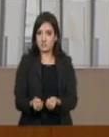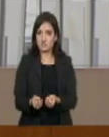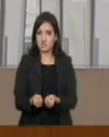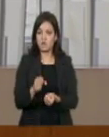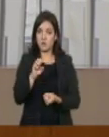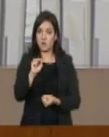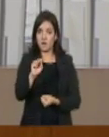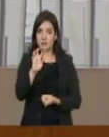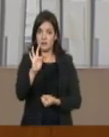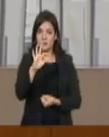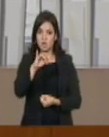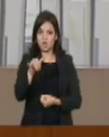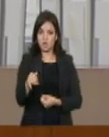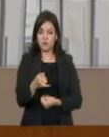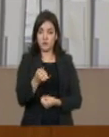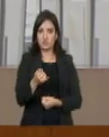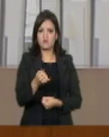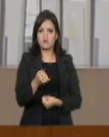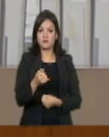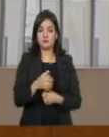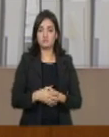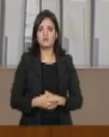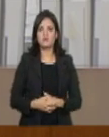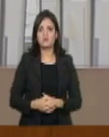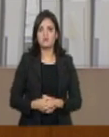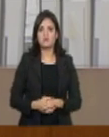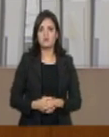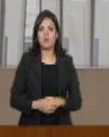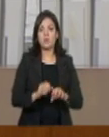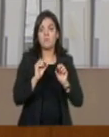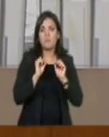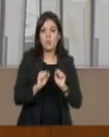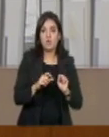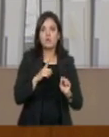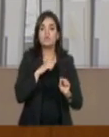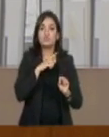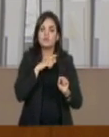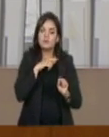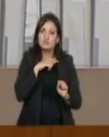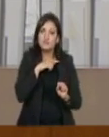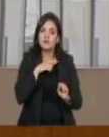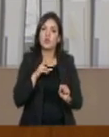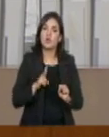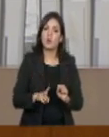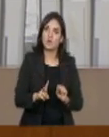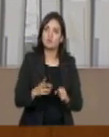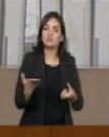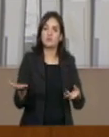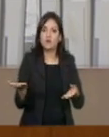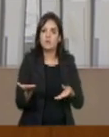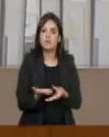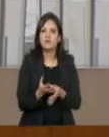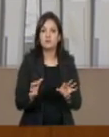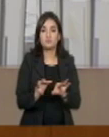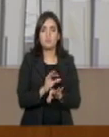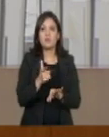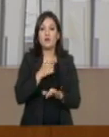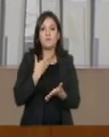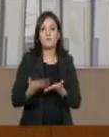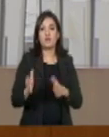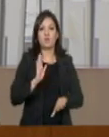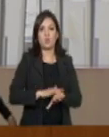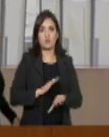STJ, não impedem o trânsito em julgado ficto para fins de não correr a prescrição.